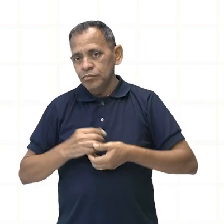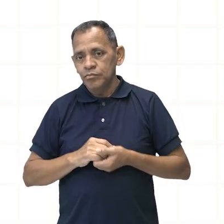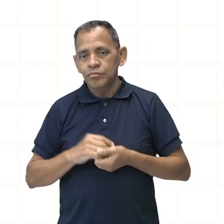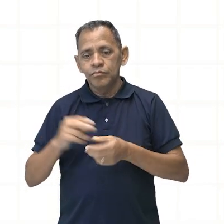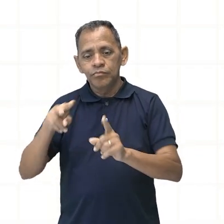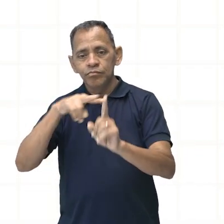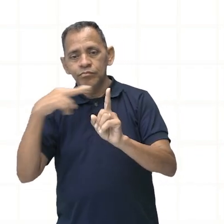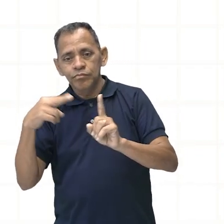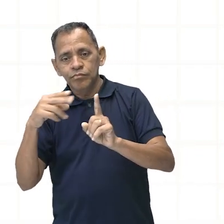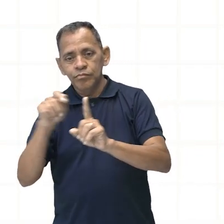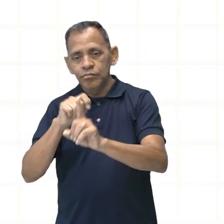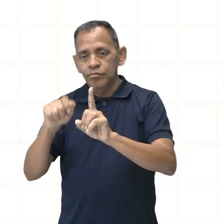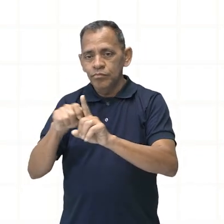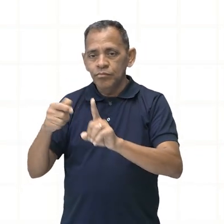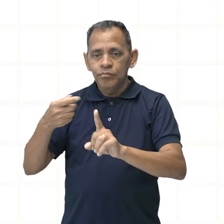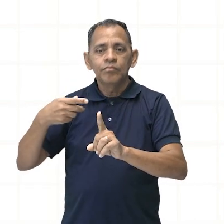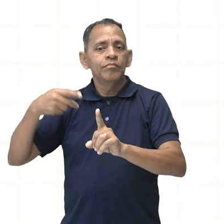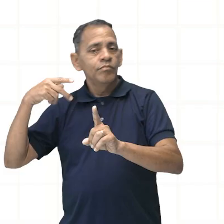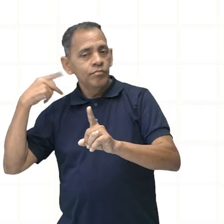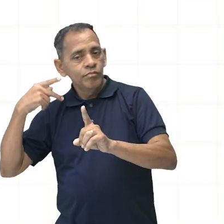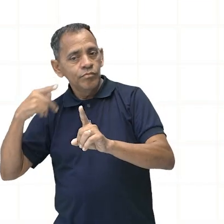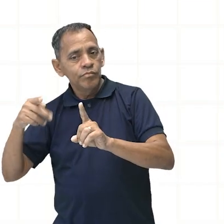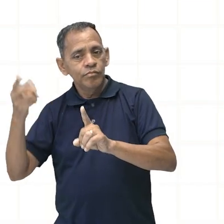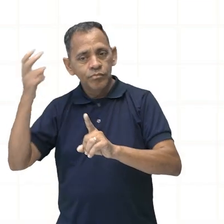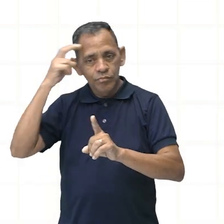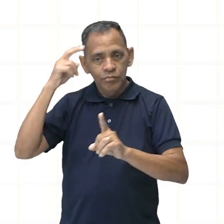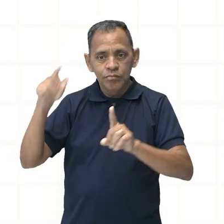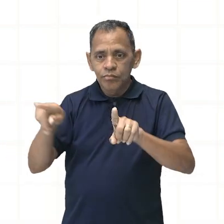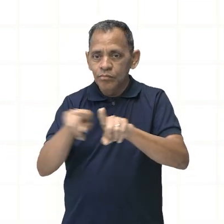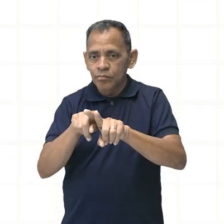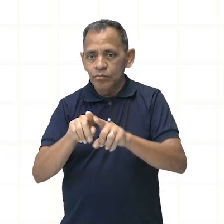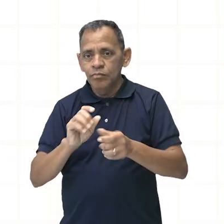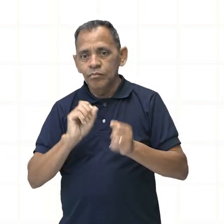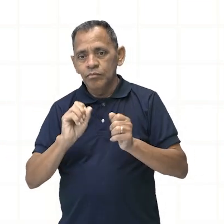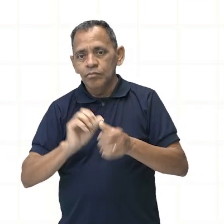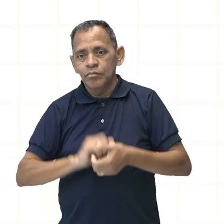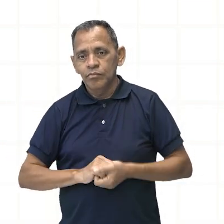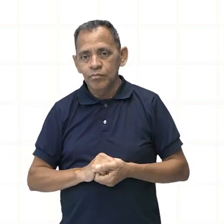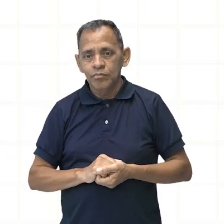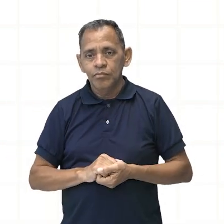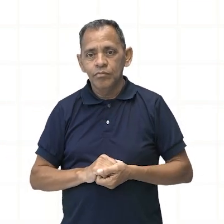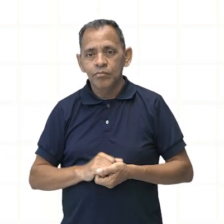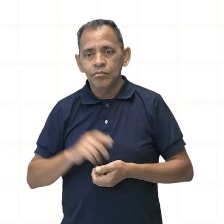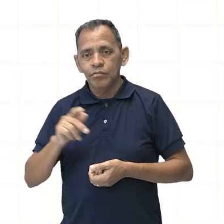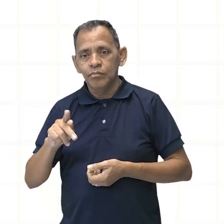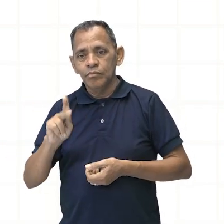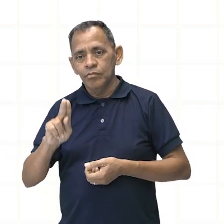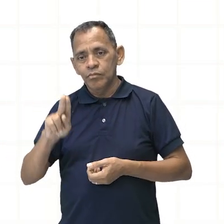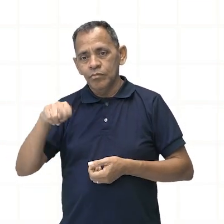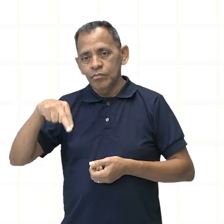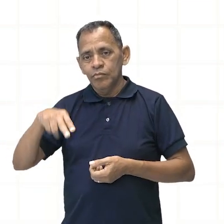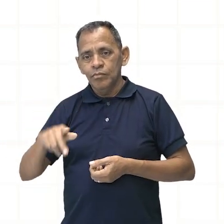vista social, como política, como cultural também. O